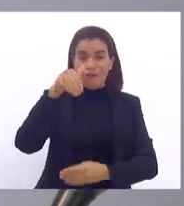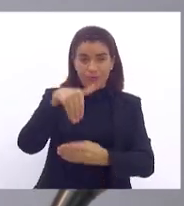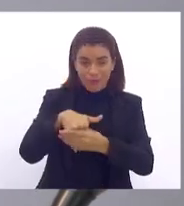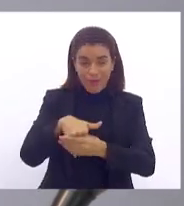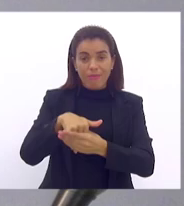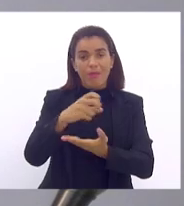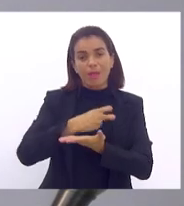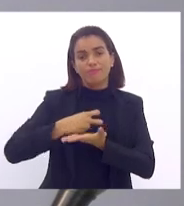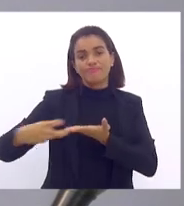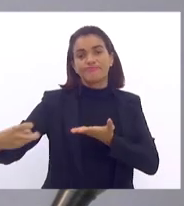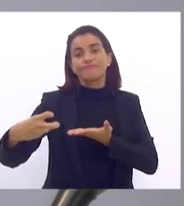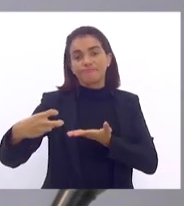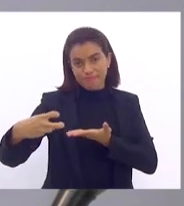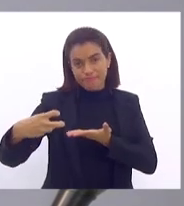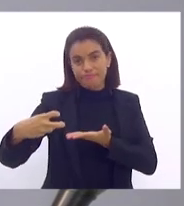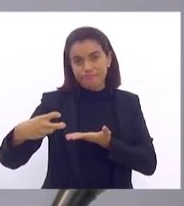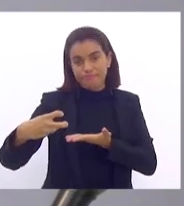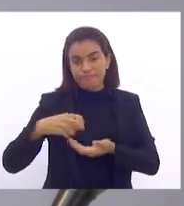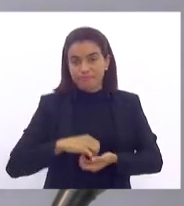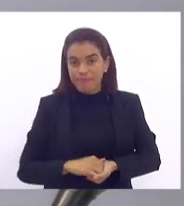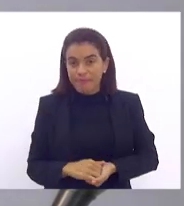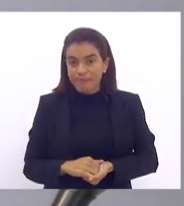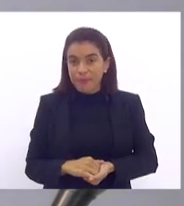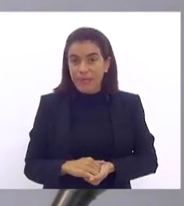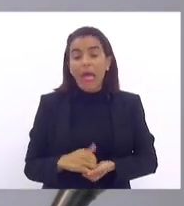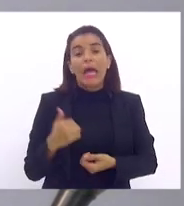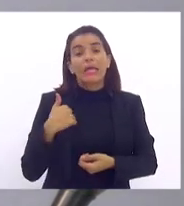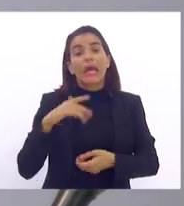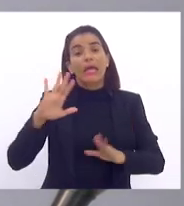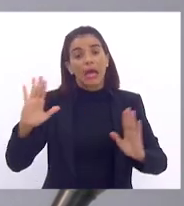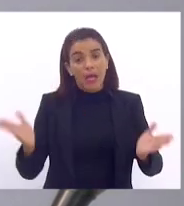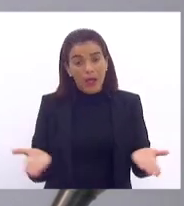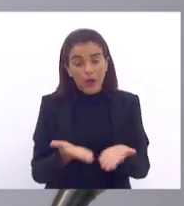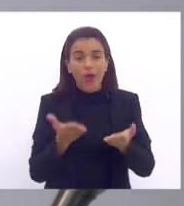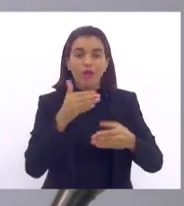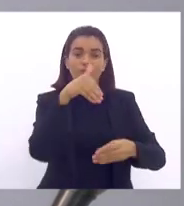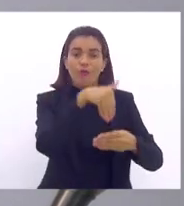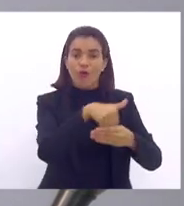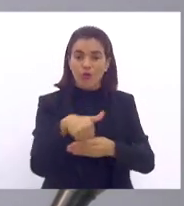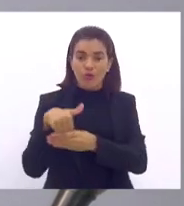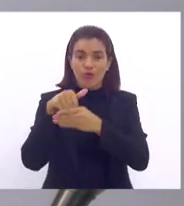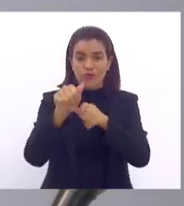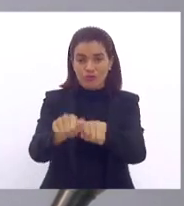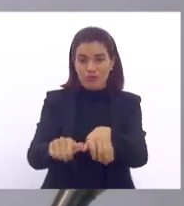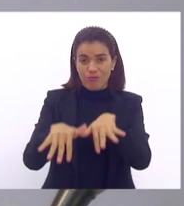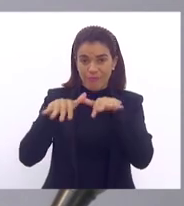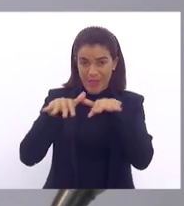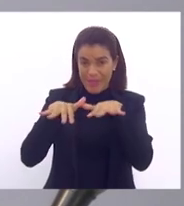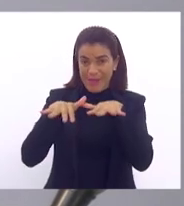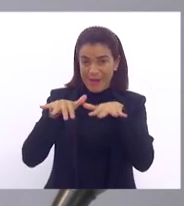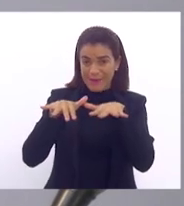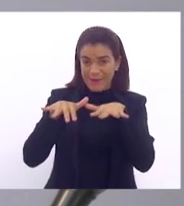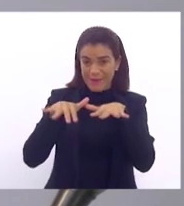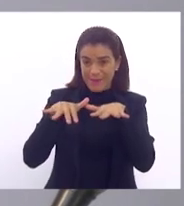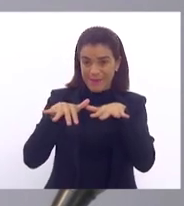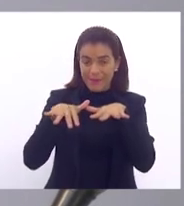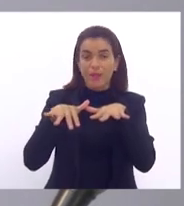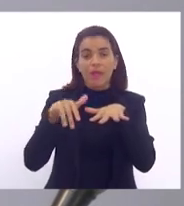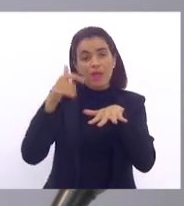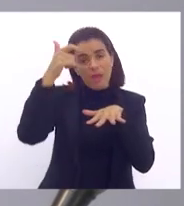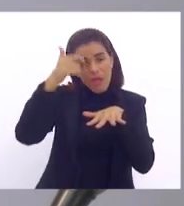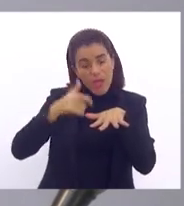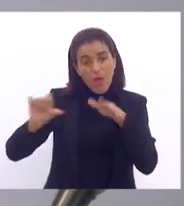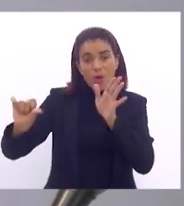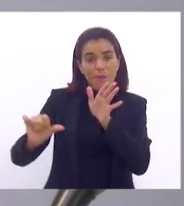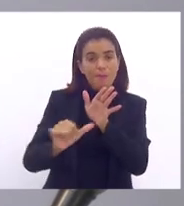pela cassação e foi ao plenário e no plenário eu inaugurei na